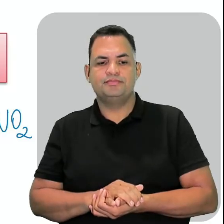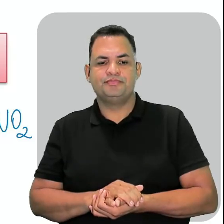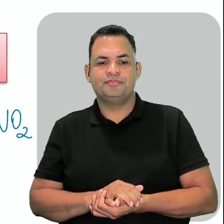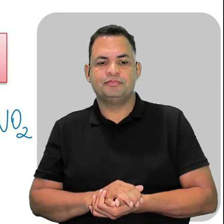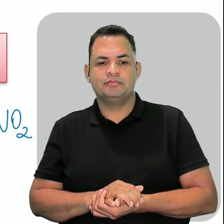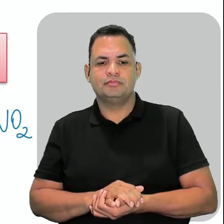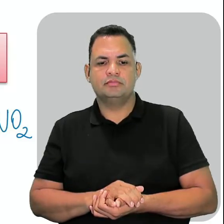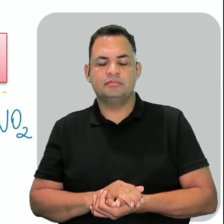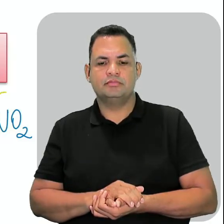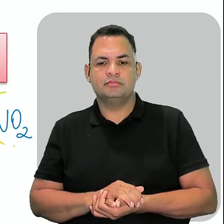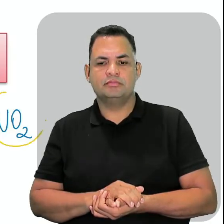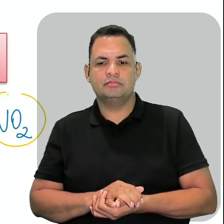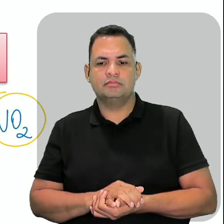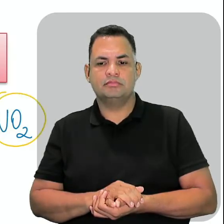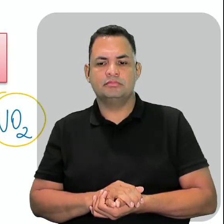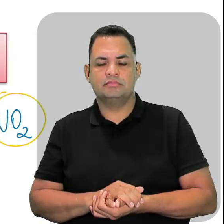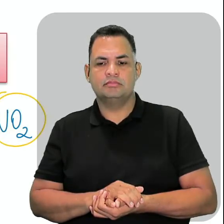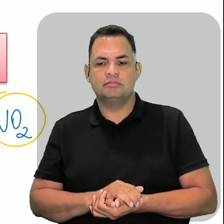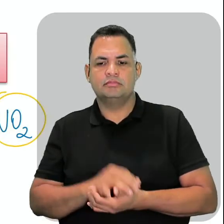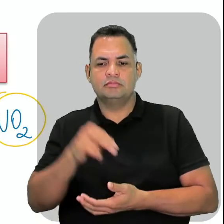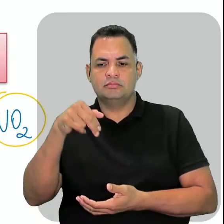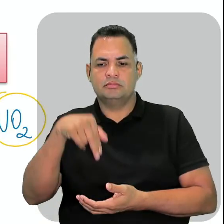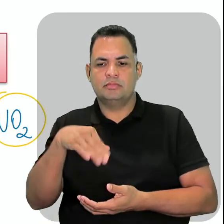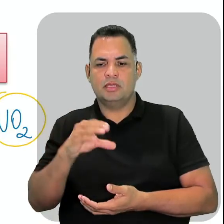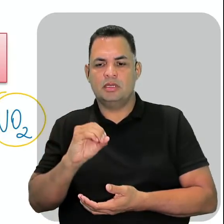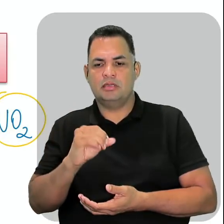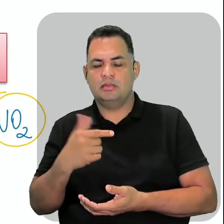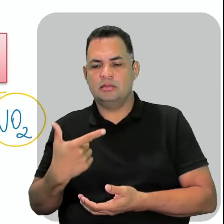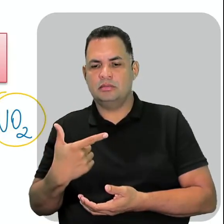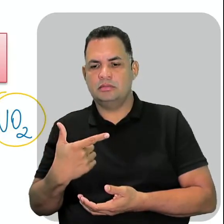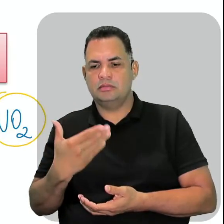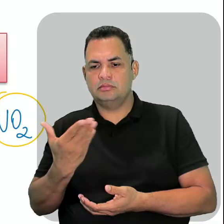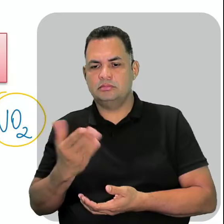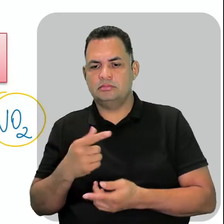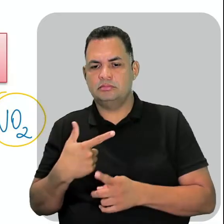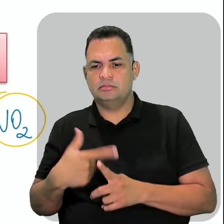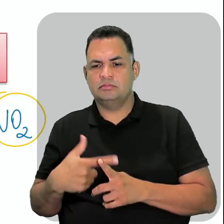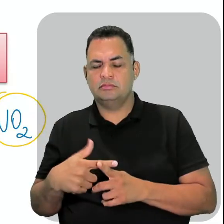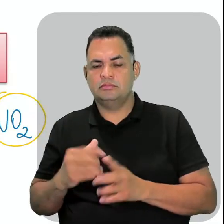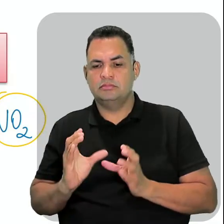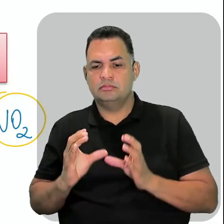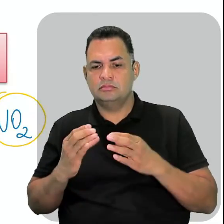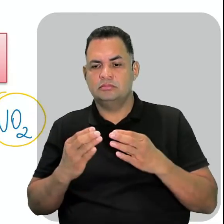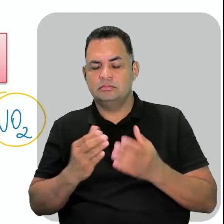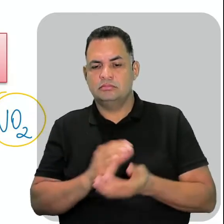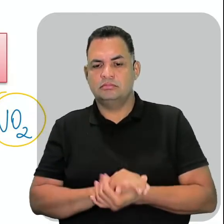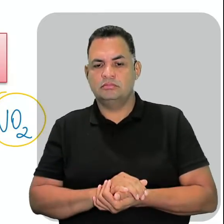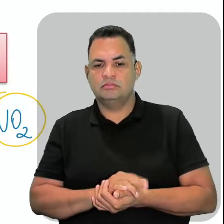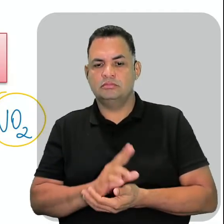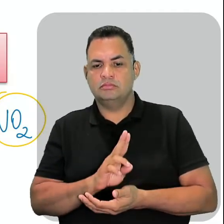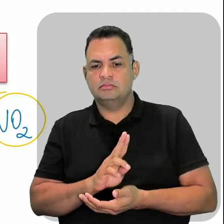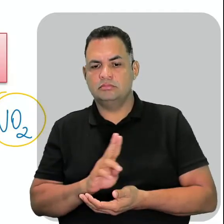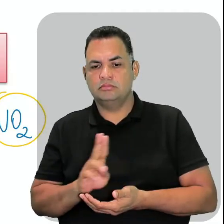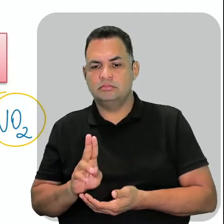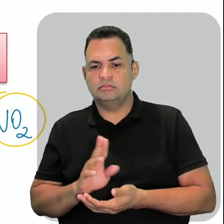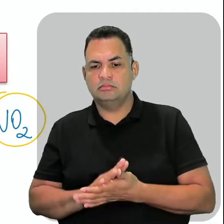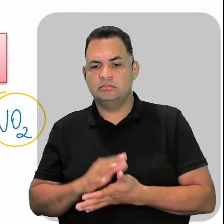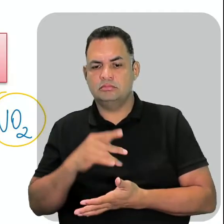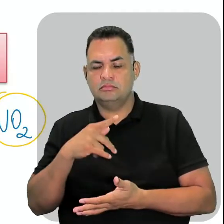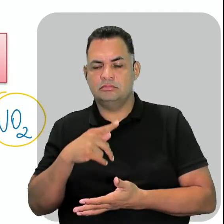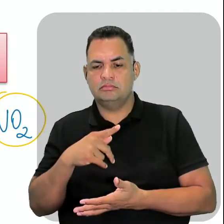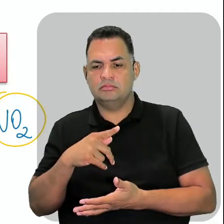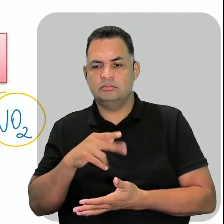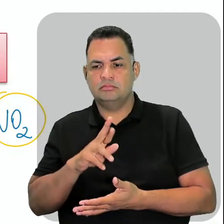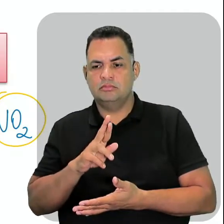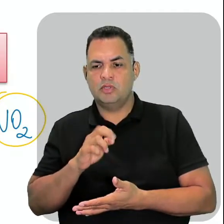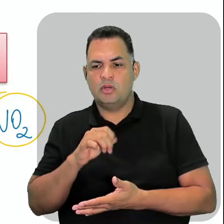isopropil. E esse daqui é o nitropropano, porque esse grupo aqui, ó, o nome dele é propano. E o